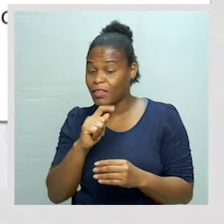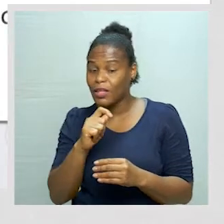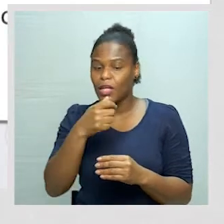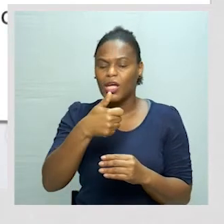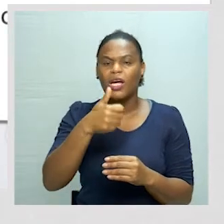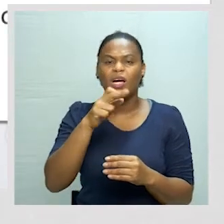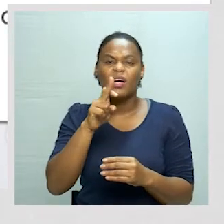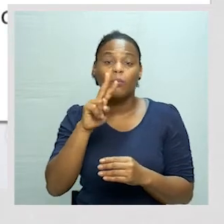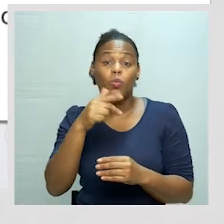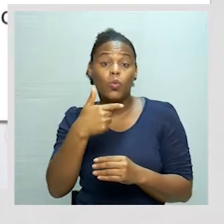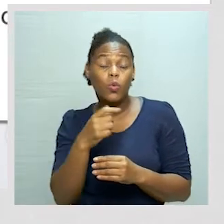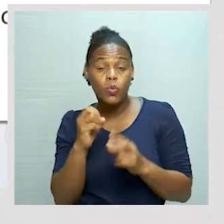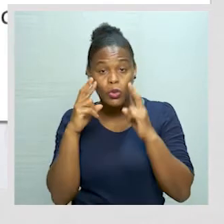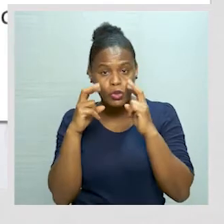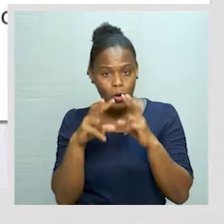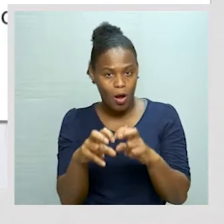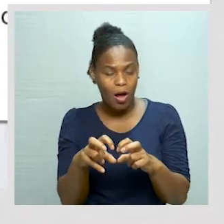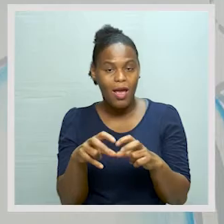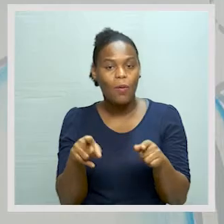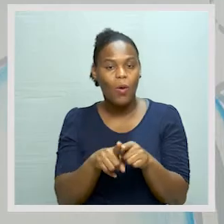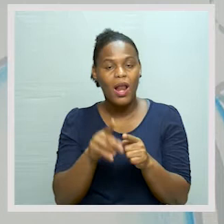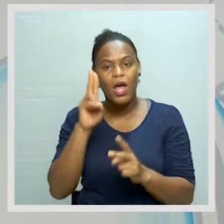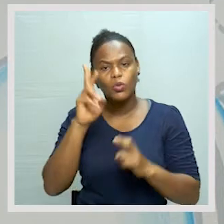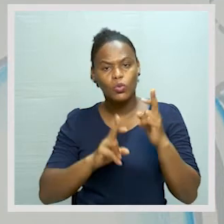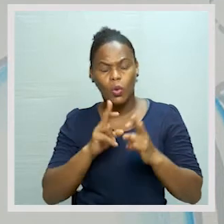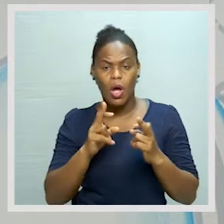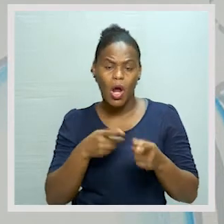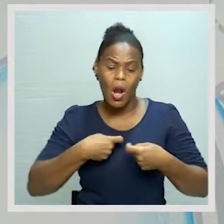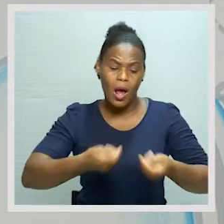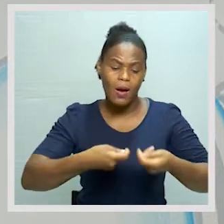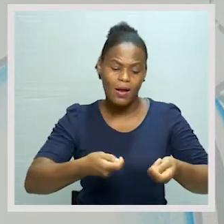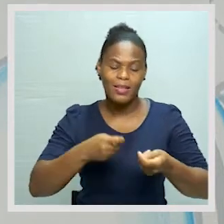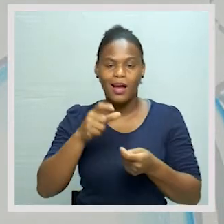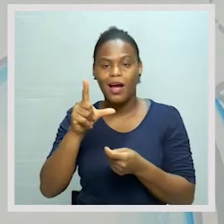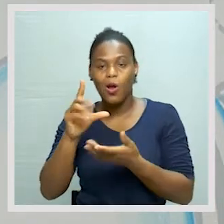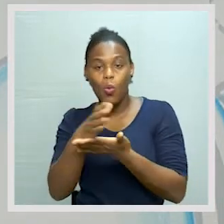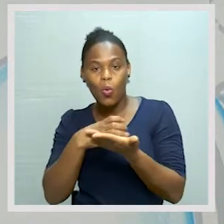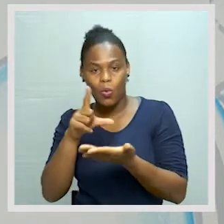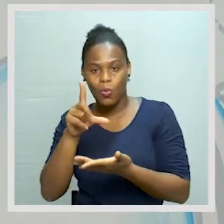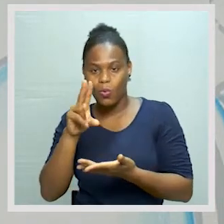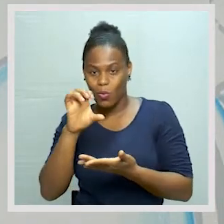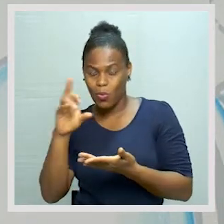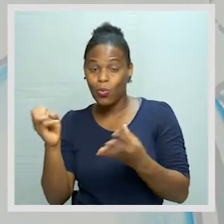Então, o que é excedente bruto de exploração? É somar juros, rendas e lucros. Nós vamos